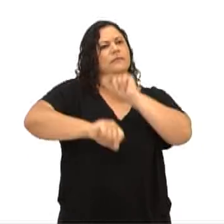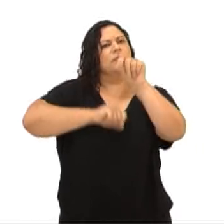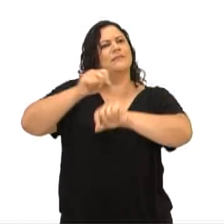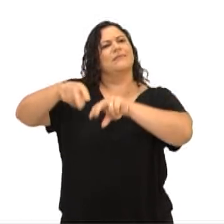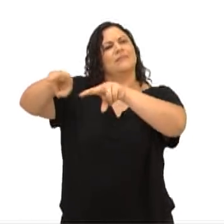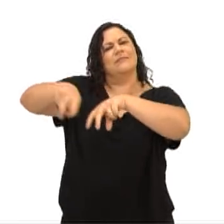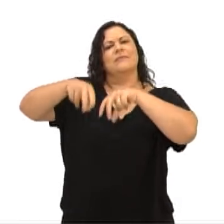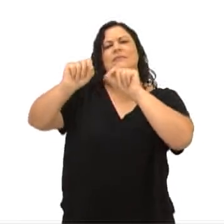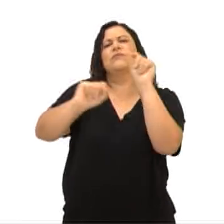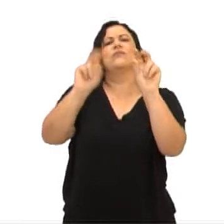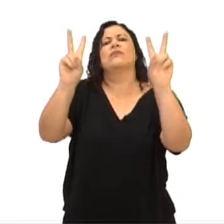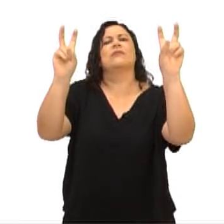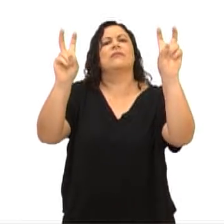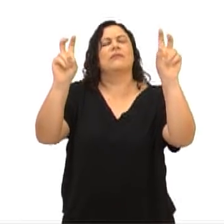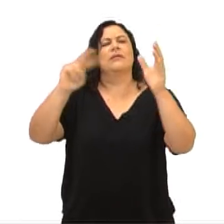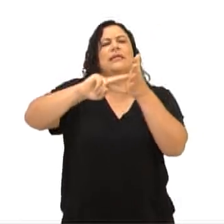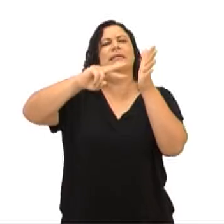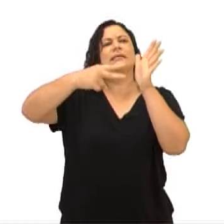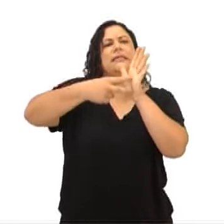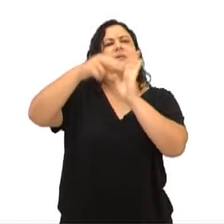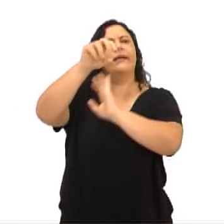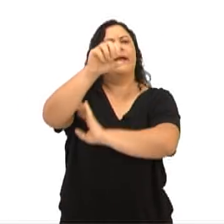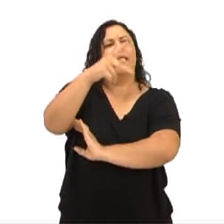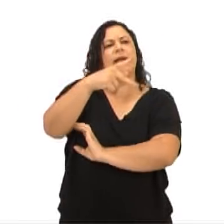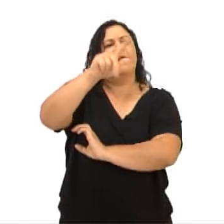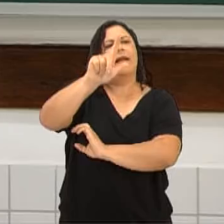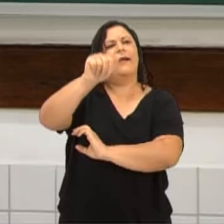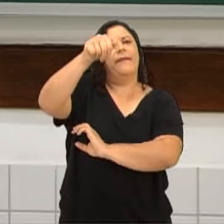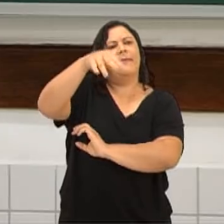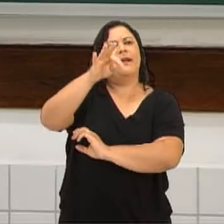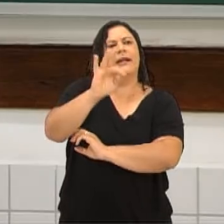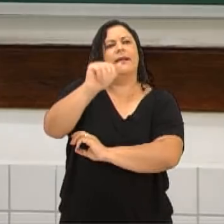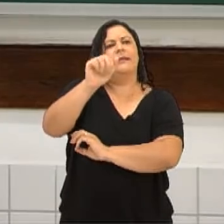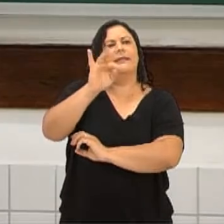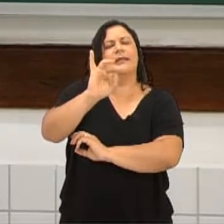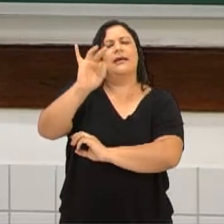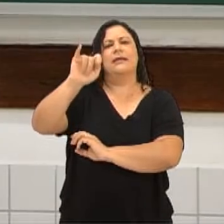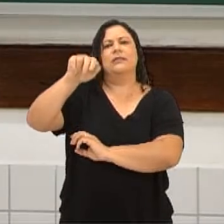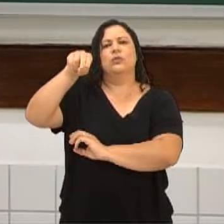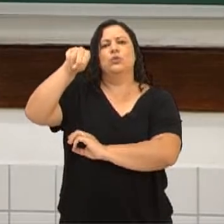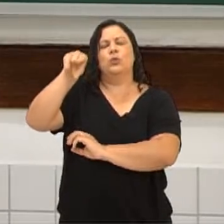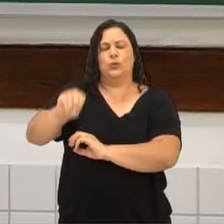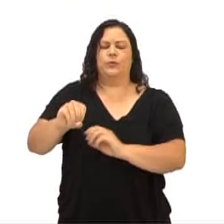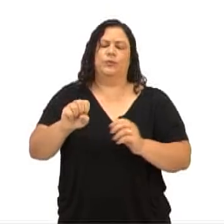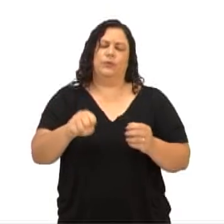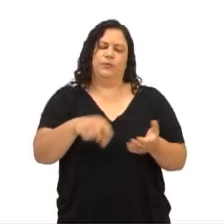prejudicam os pequenos agricultores na África. Vai lá, Etovano, manda ver.